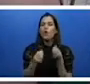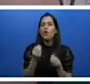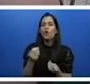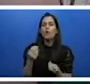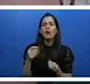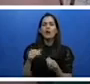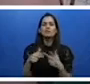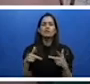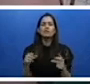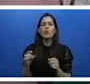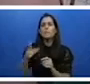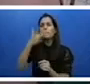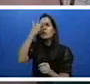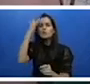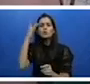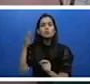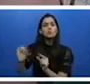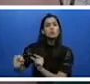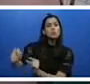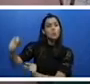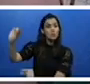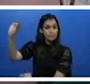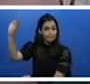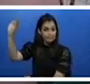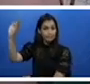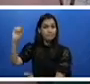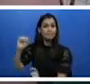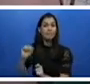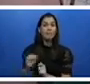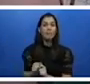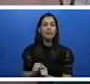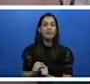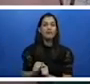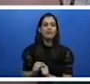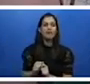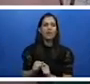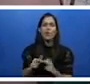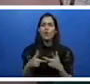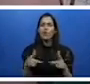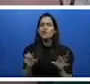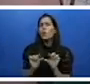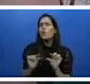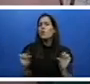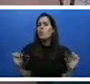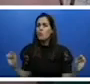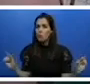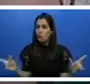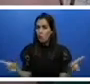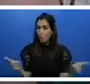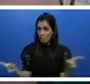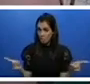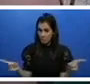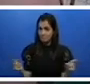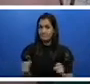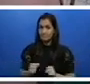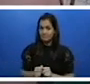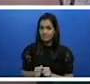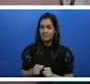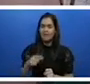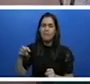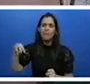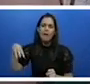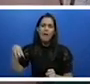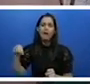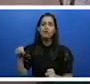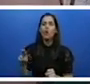para medir pessoas, medir tamanhos curtos, relativamente curtos, que usam metro e